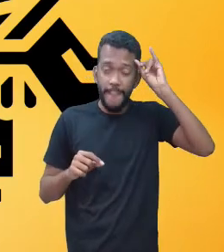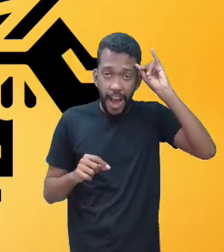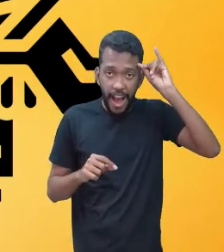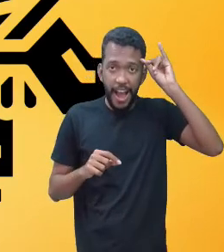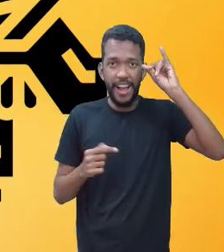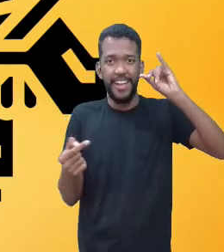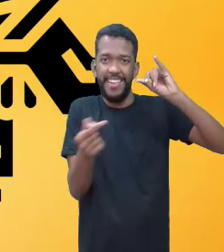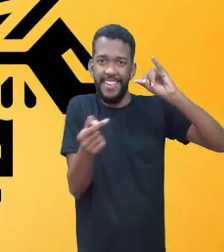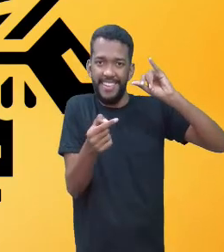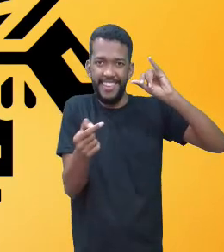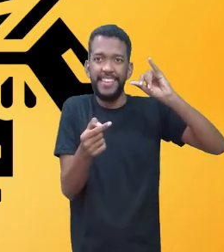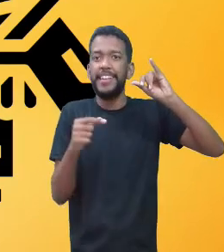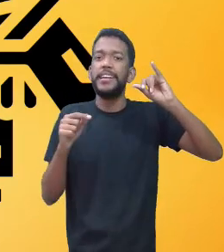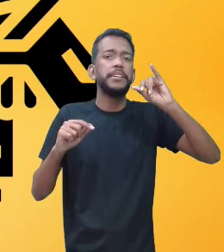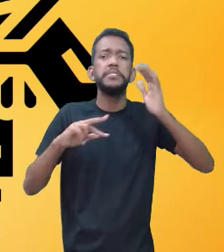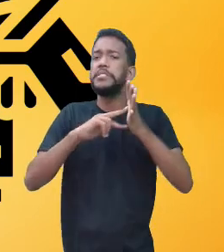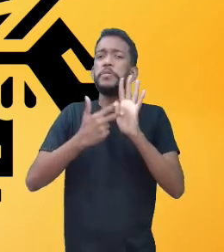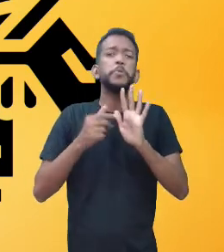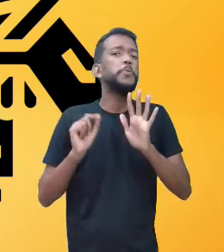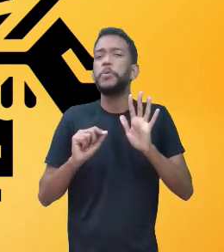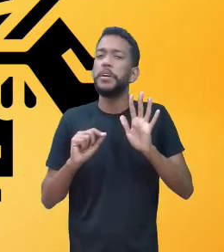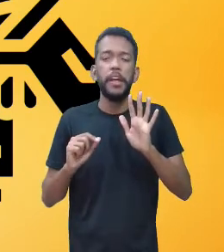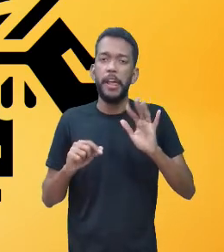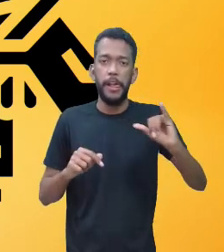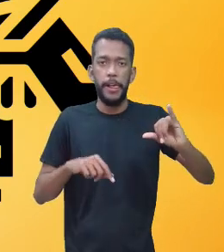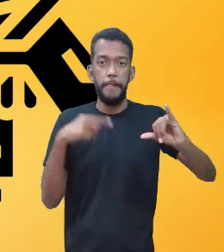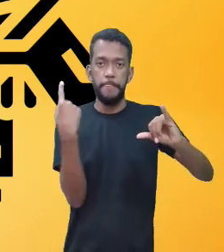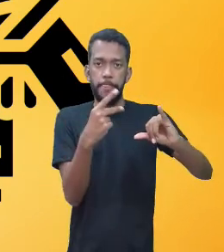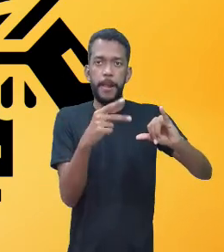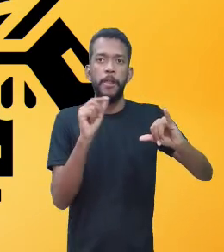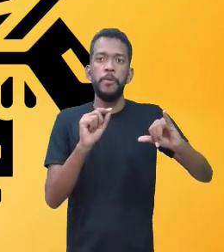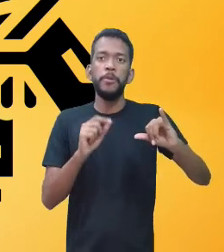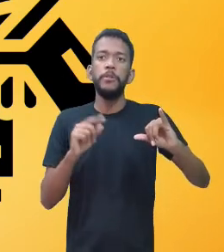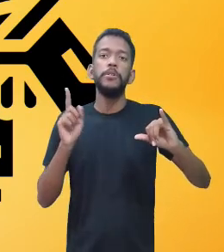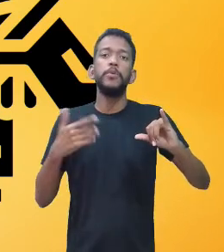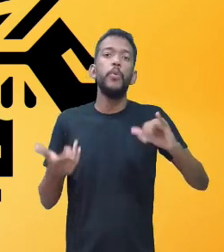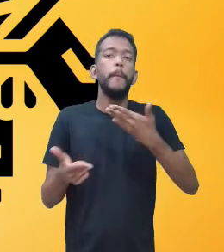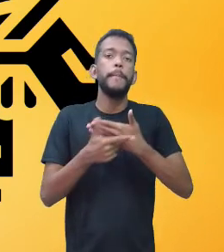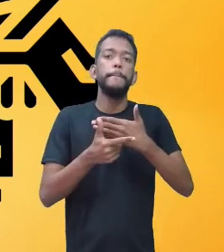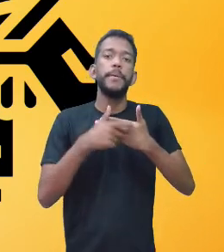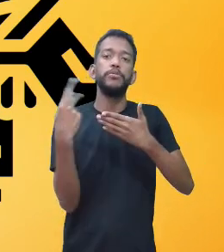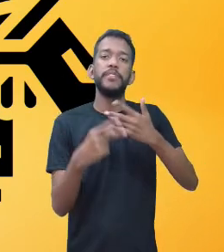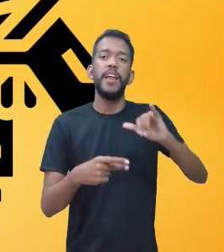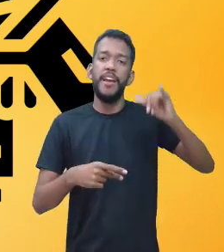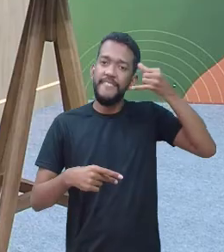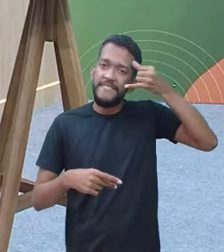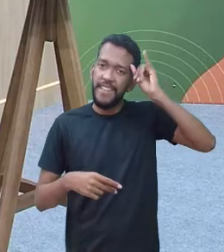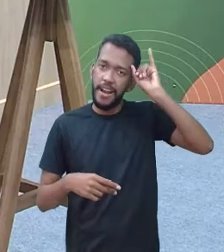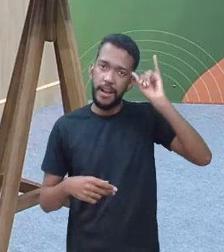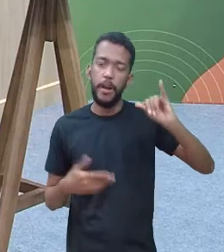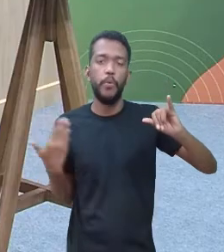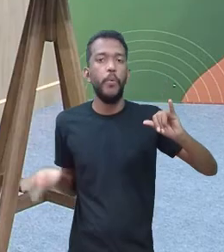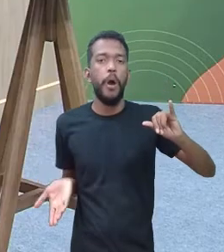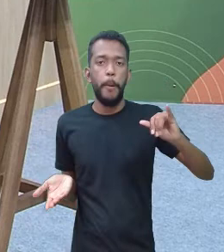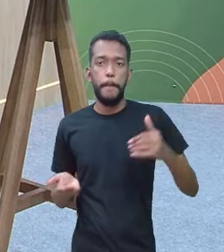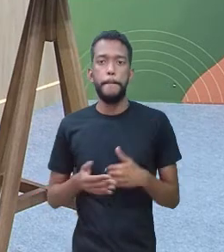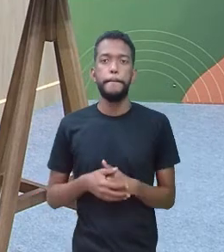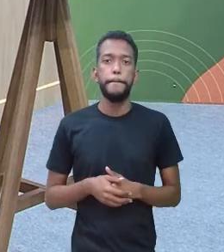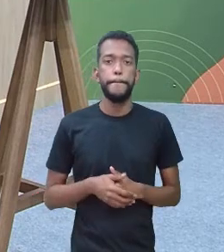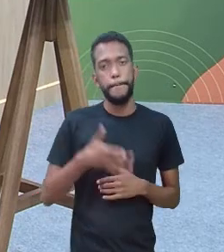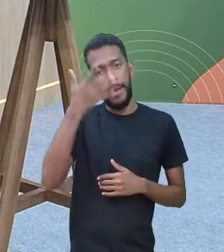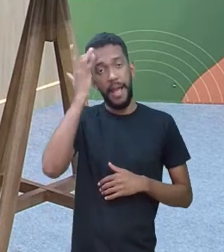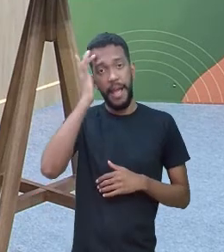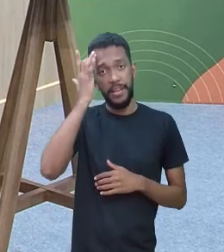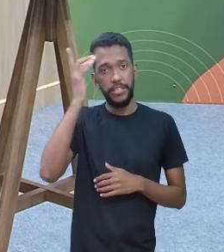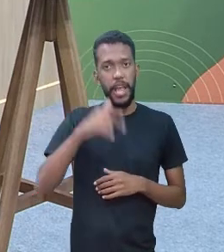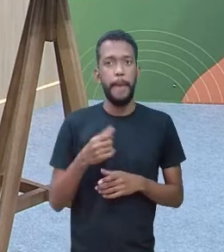apresentada na tirinha é caracterizada como? Então a gente vai analisar só o papel da vaca. Então, vamos lá. Será que ela será